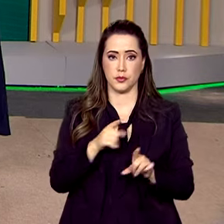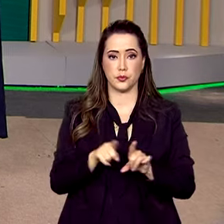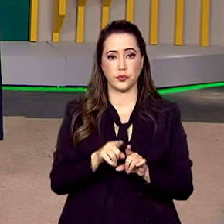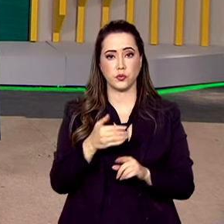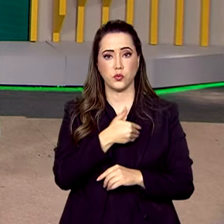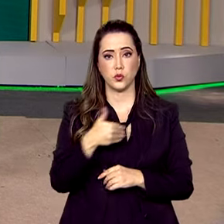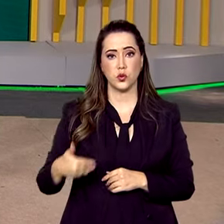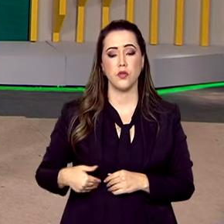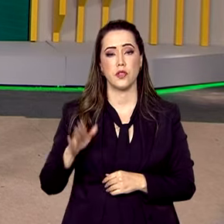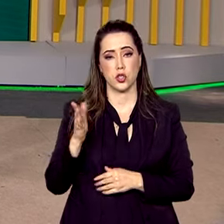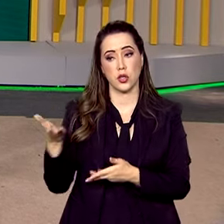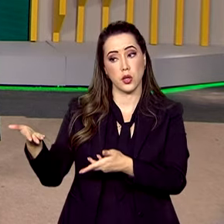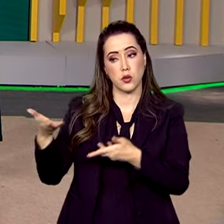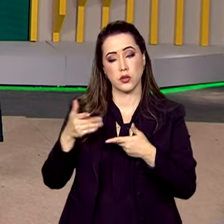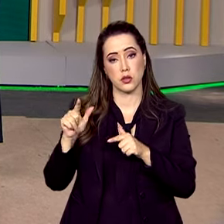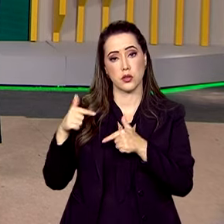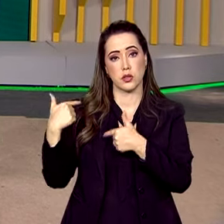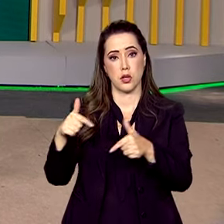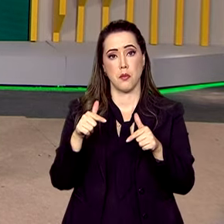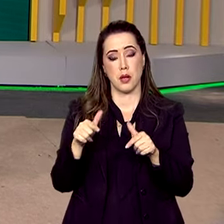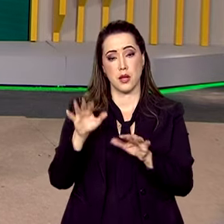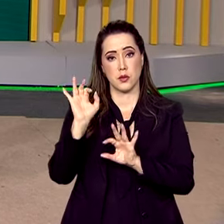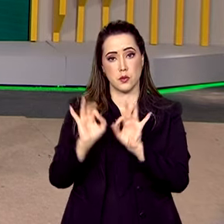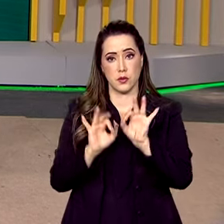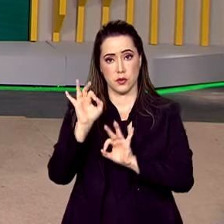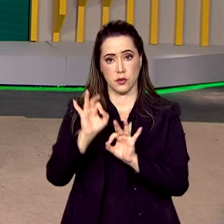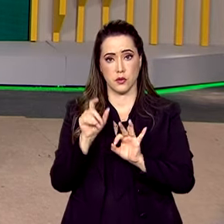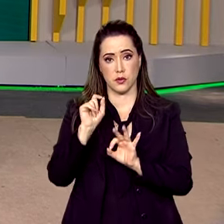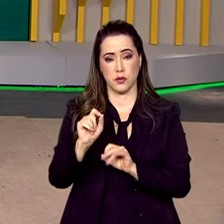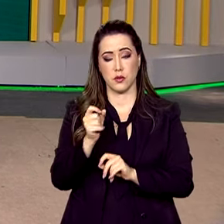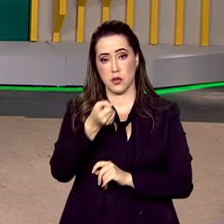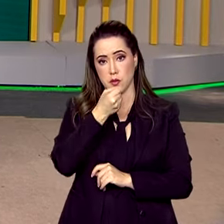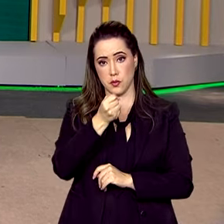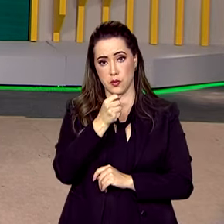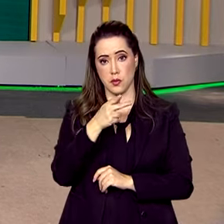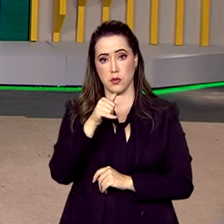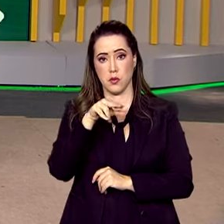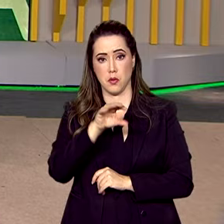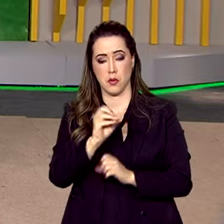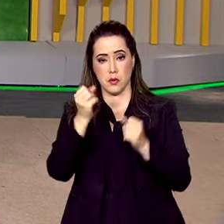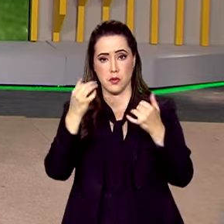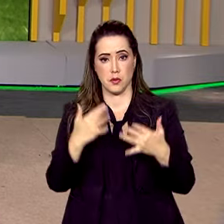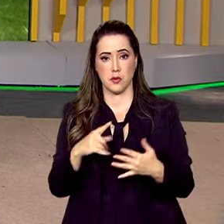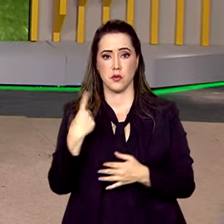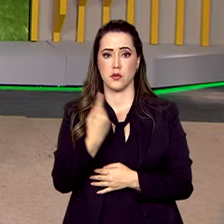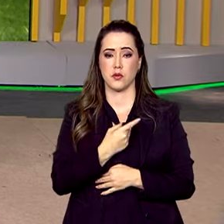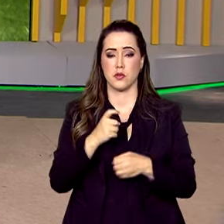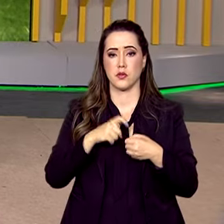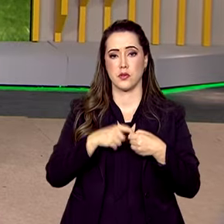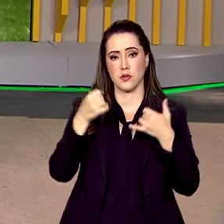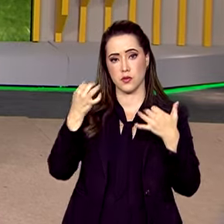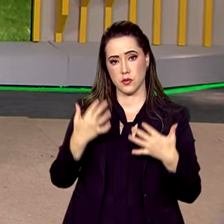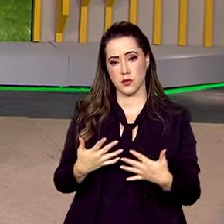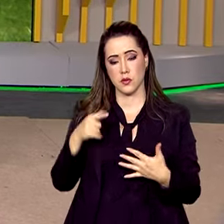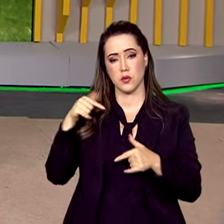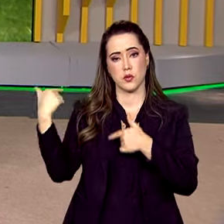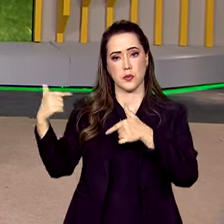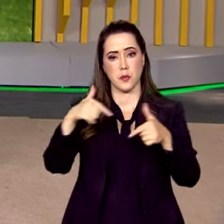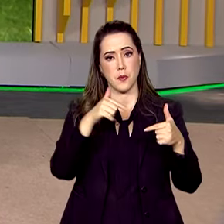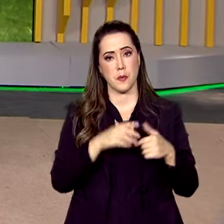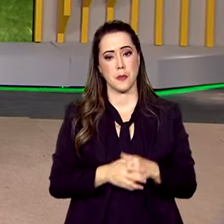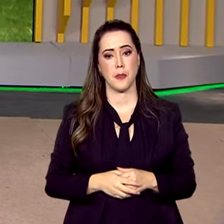operação de acolhimento pronta para o grupo. E é isso que o repórter Pablo Mundim vai conversar agora com a gente sobre essa